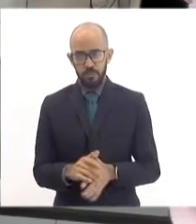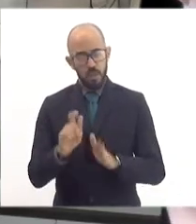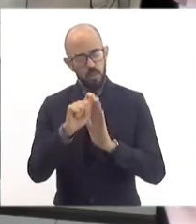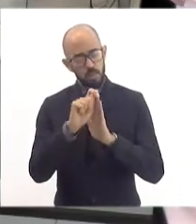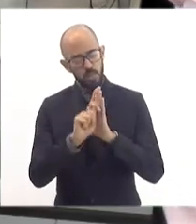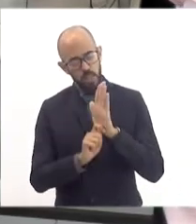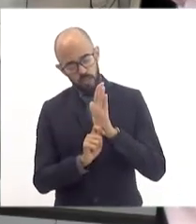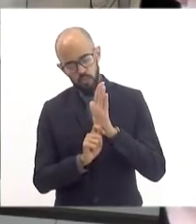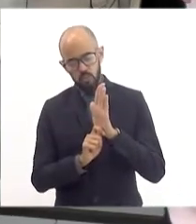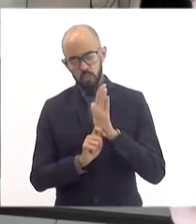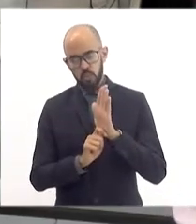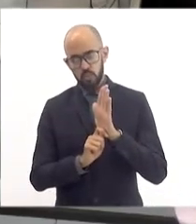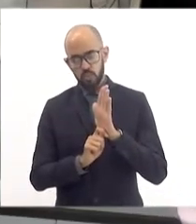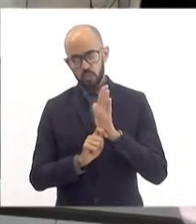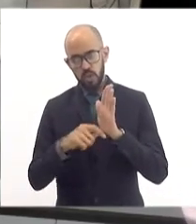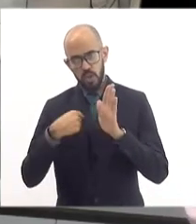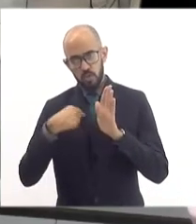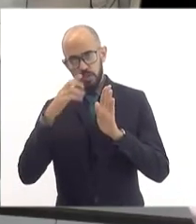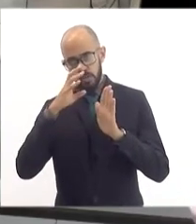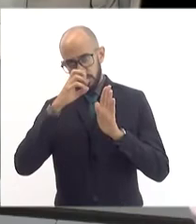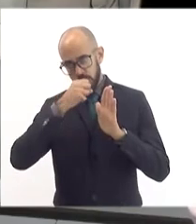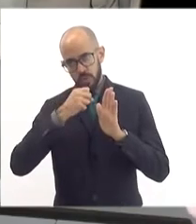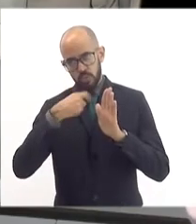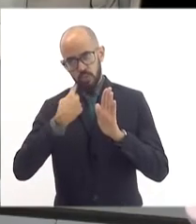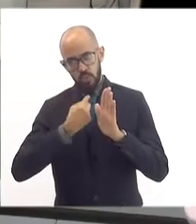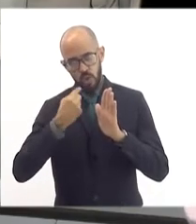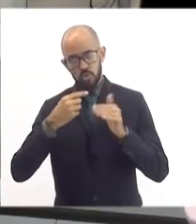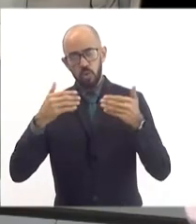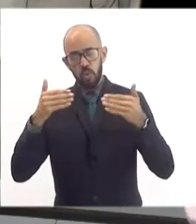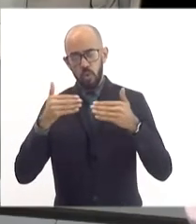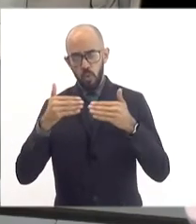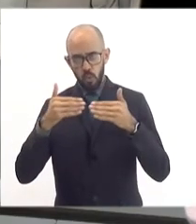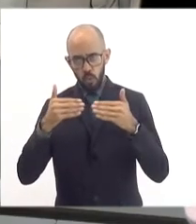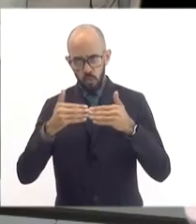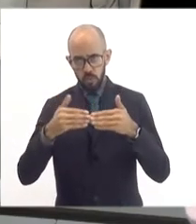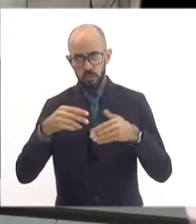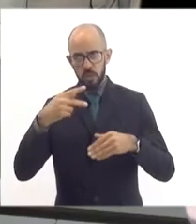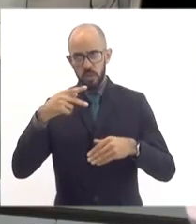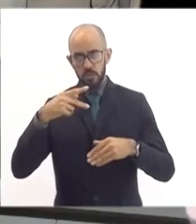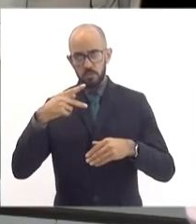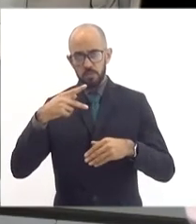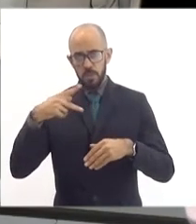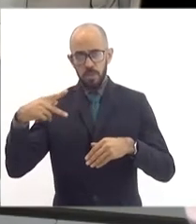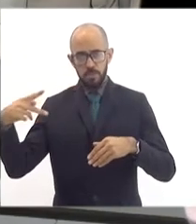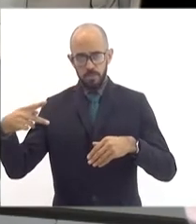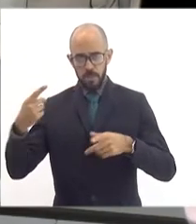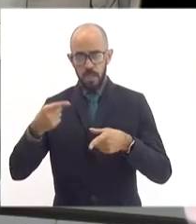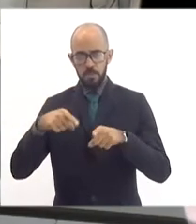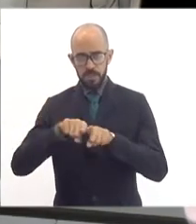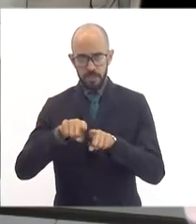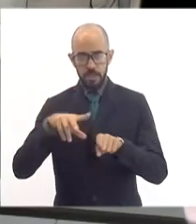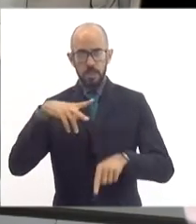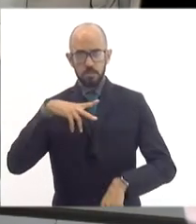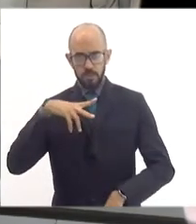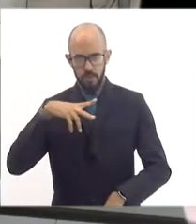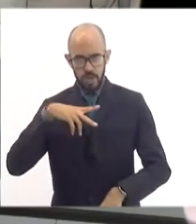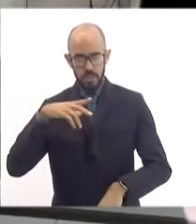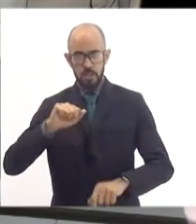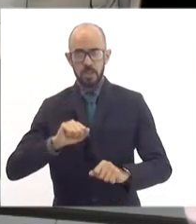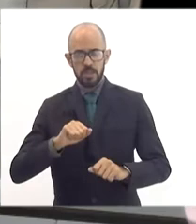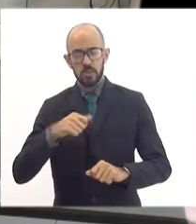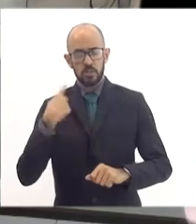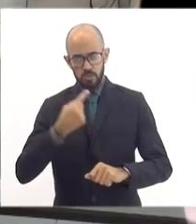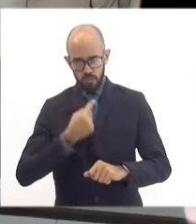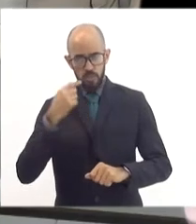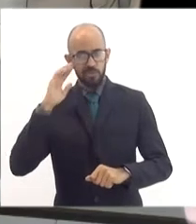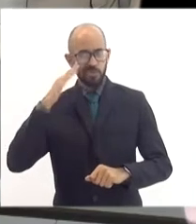só, volto a insistir, nós somos favoráveis à questão da PPP como alternativa do item 6 lá do artigo 1º da lei